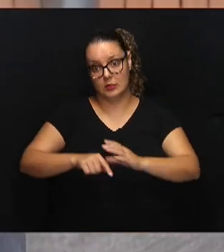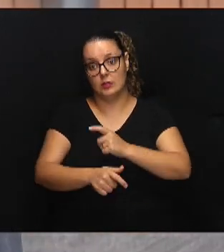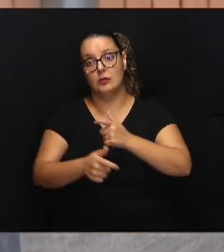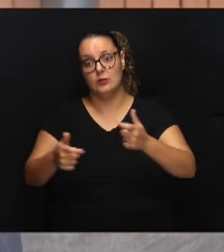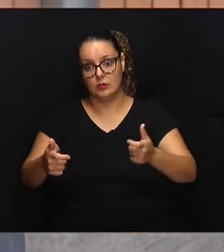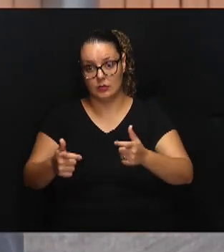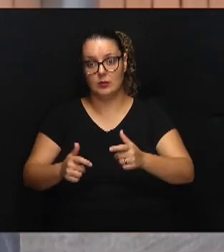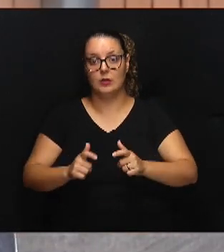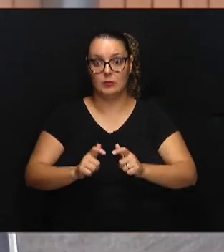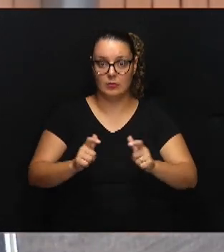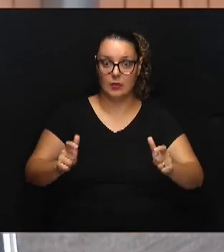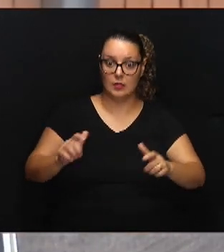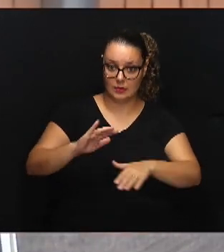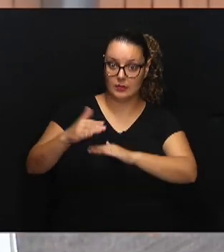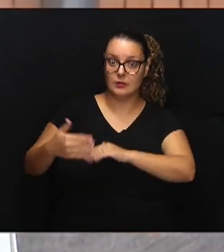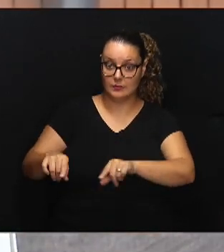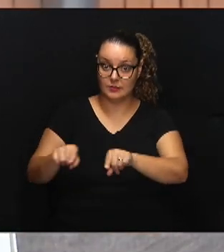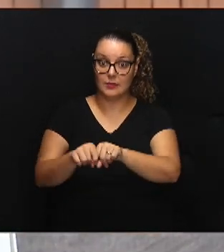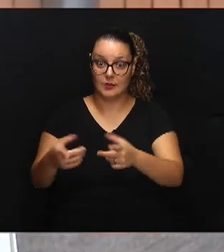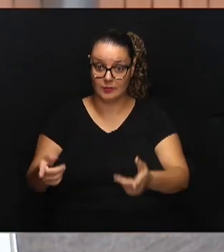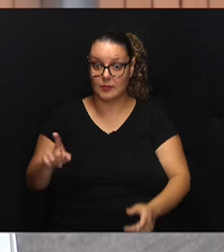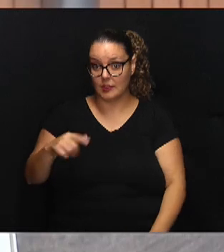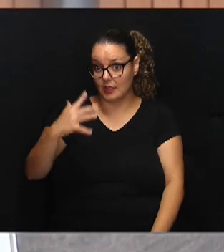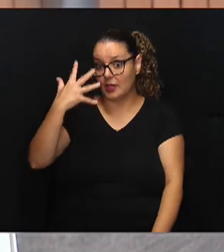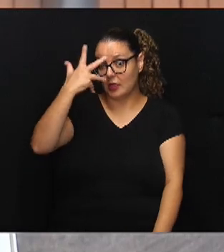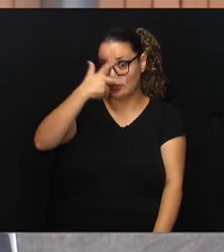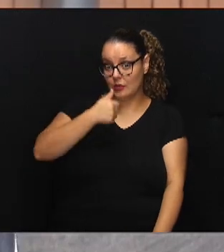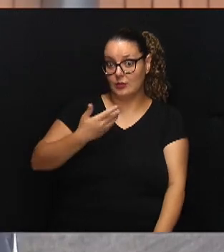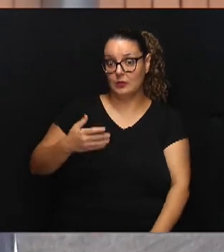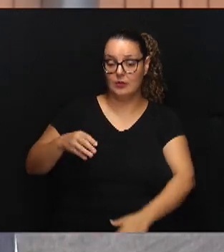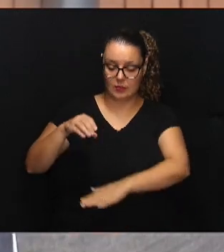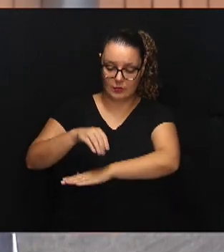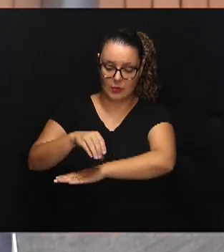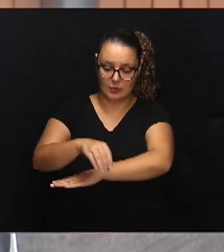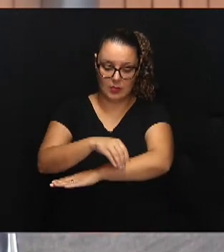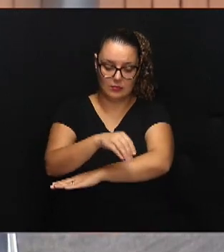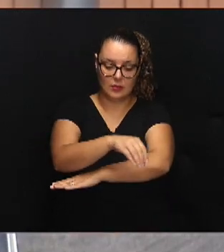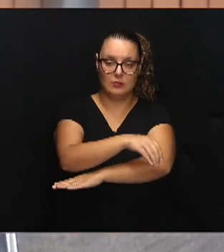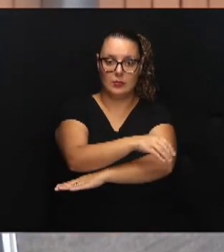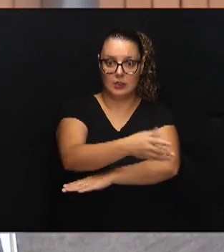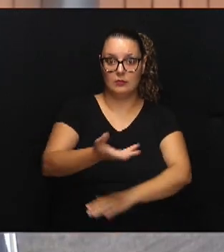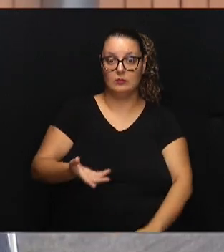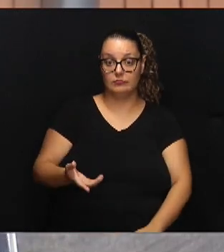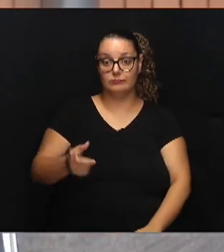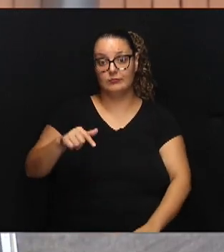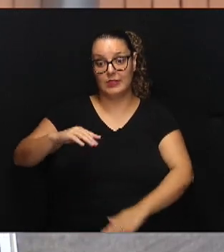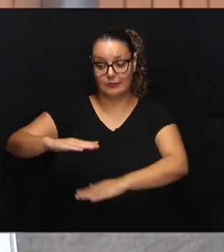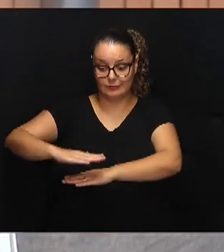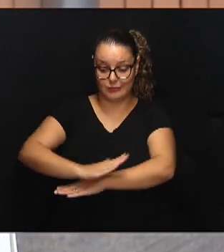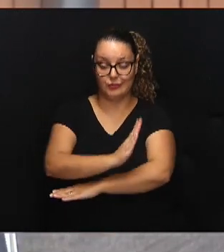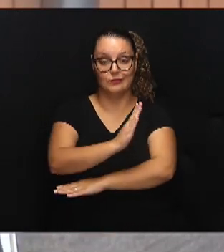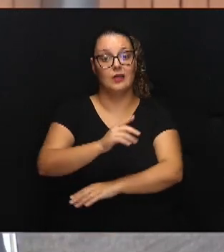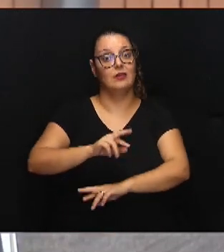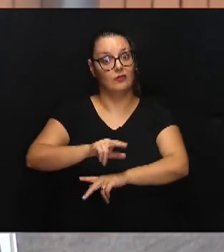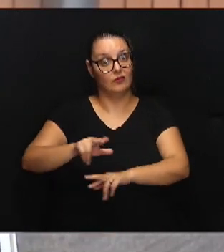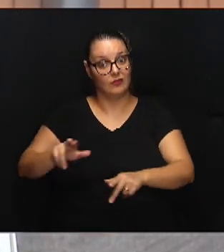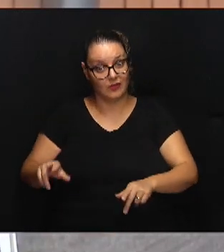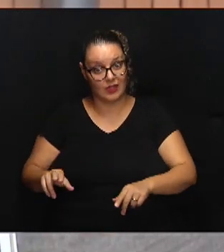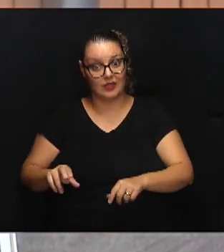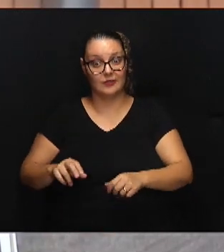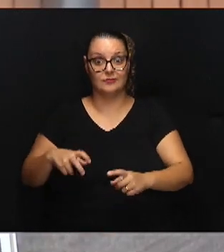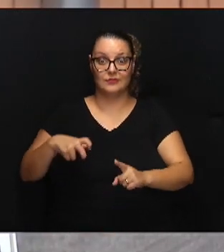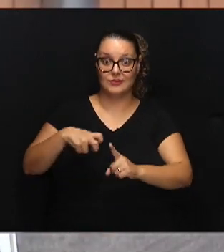com o progresso naquele bairro também, né? Porque é muito bonito o paralelepípedo, mas ele é escorregadio, muitos acidentes de moto,